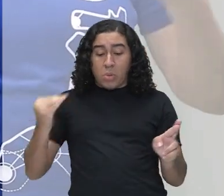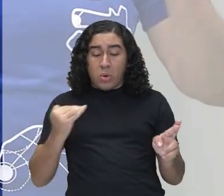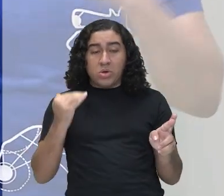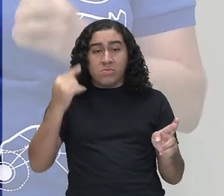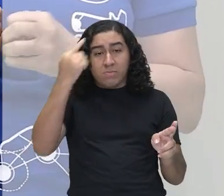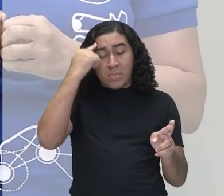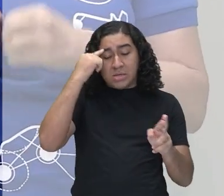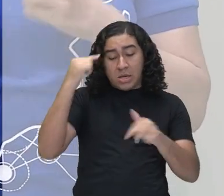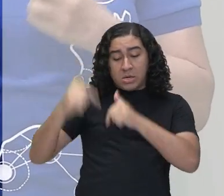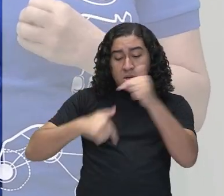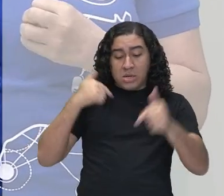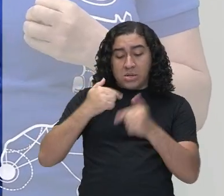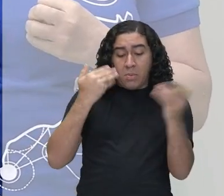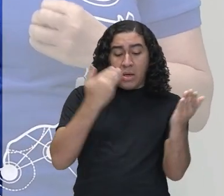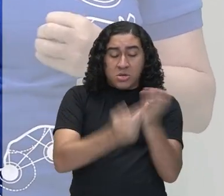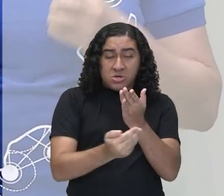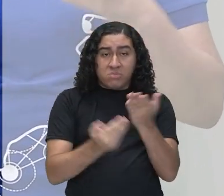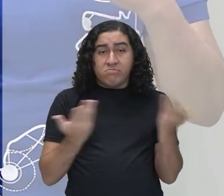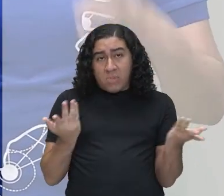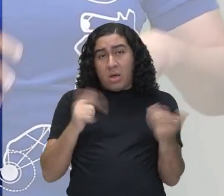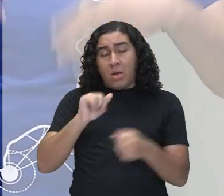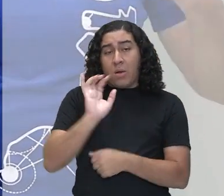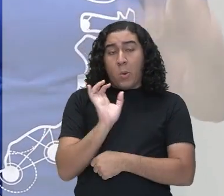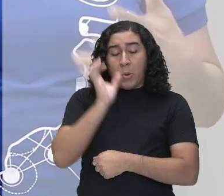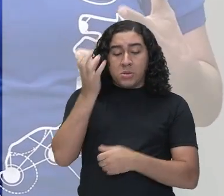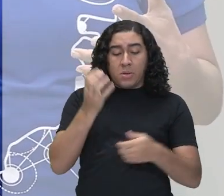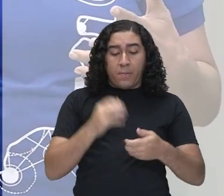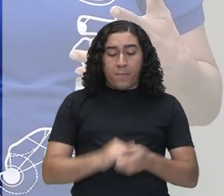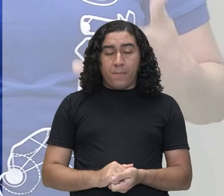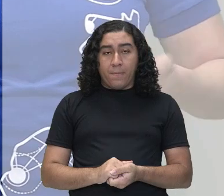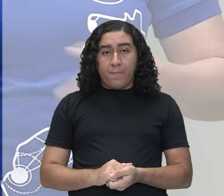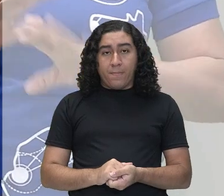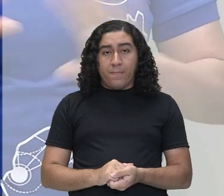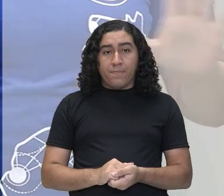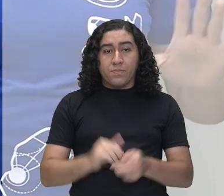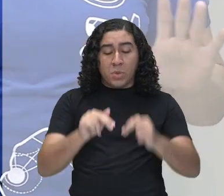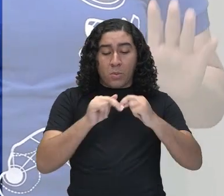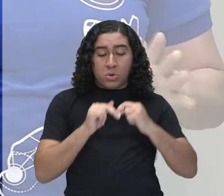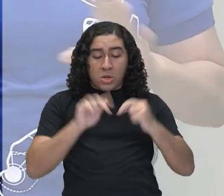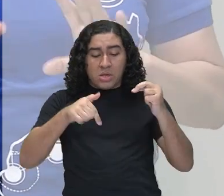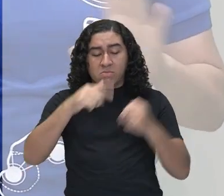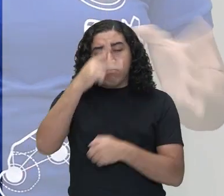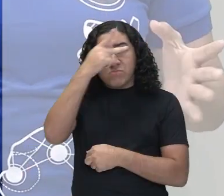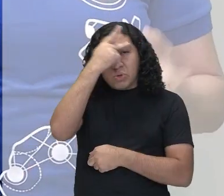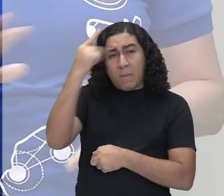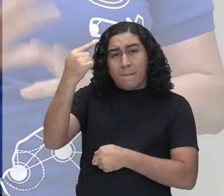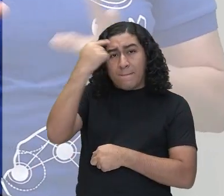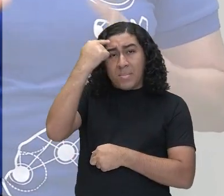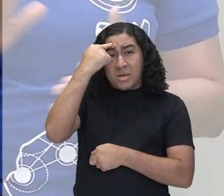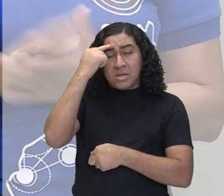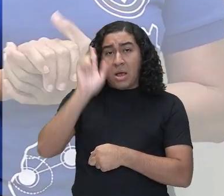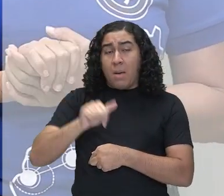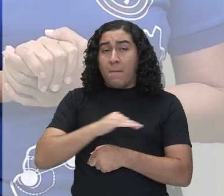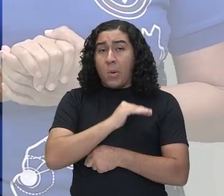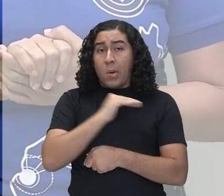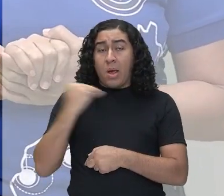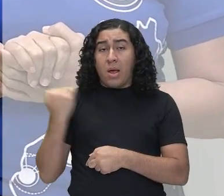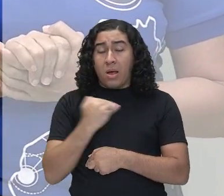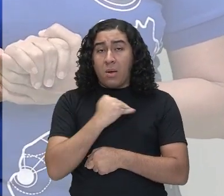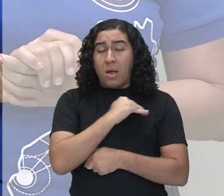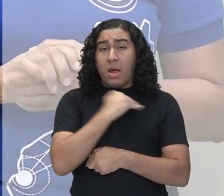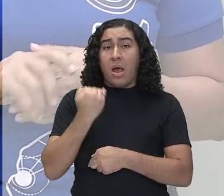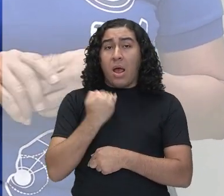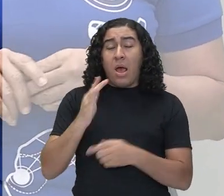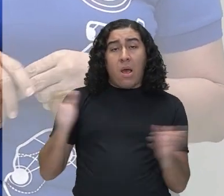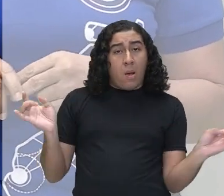solução. Então era isso que acontecia, né? Para eles, morria, acabava com todos os problemas.